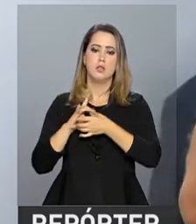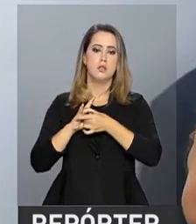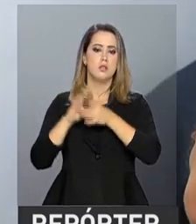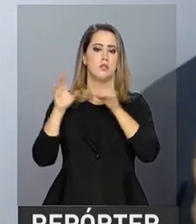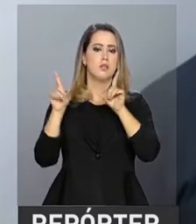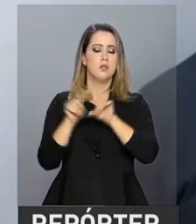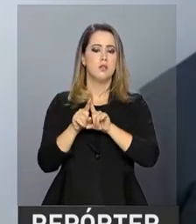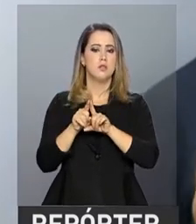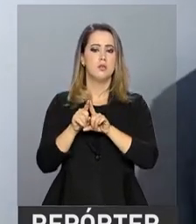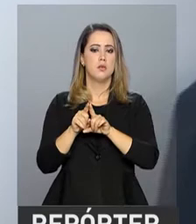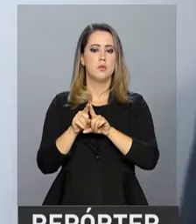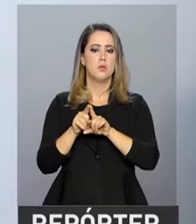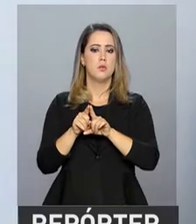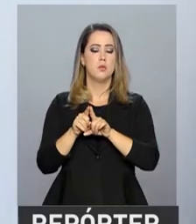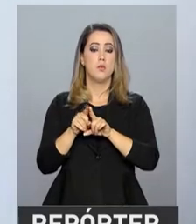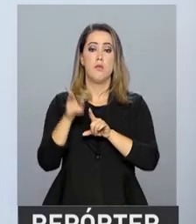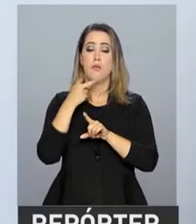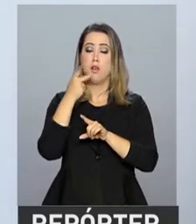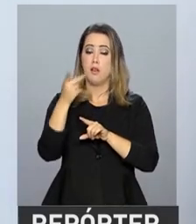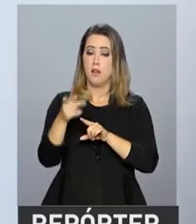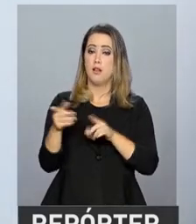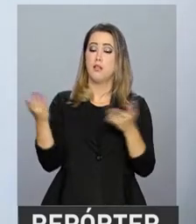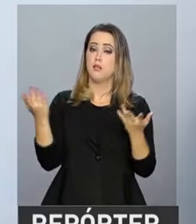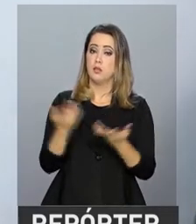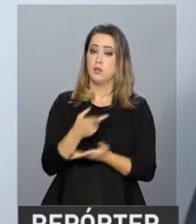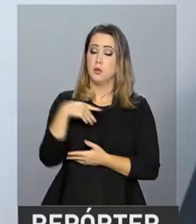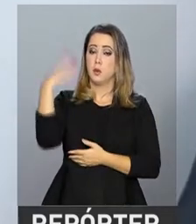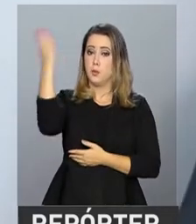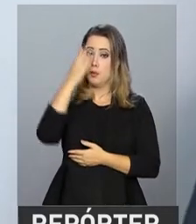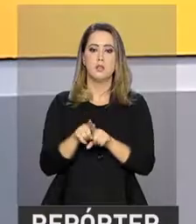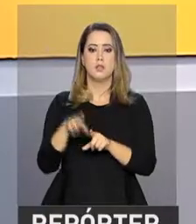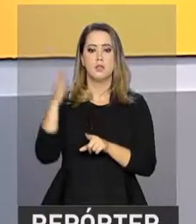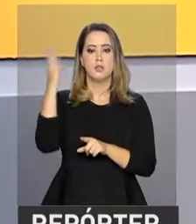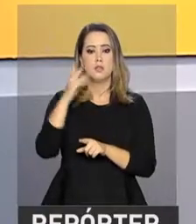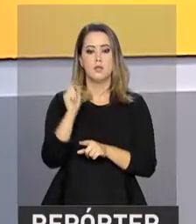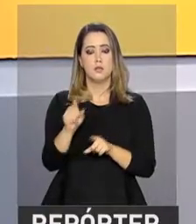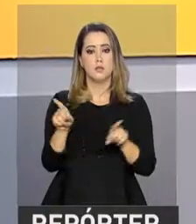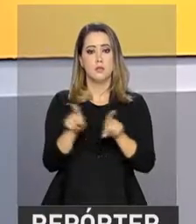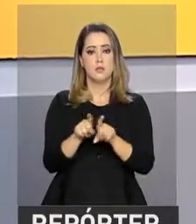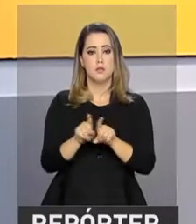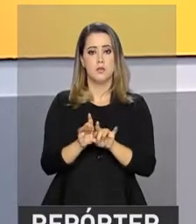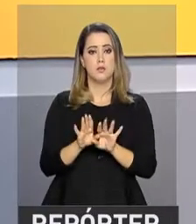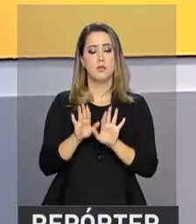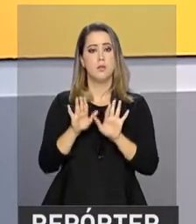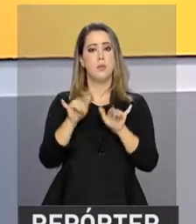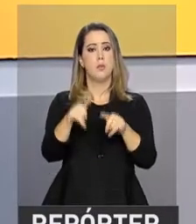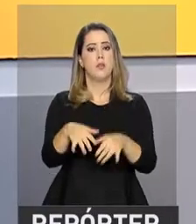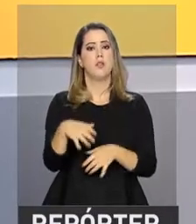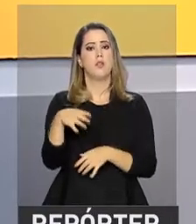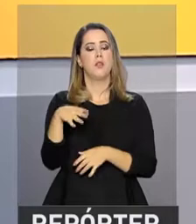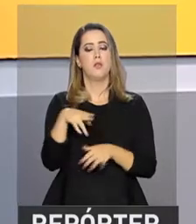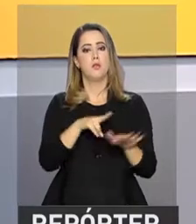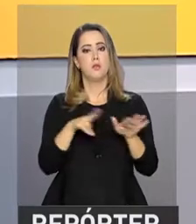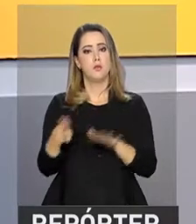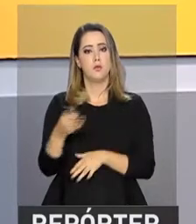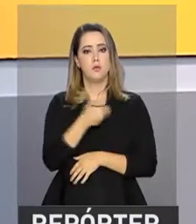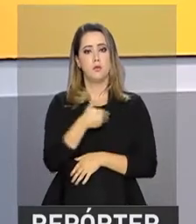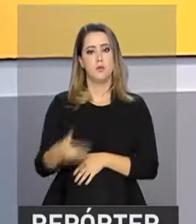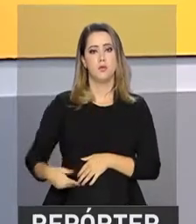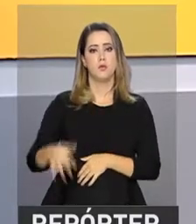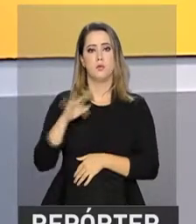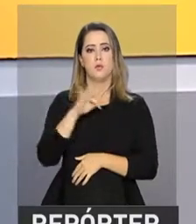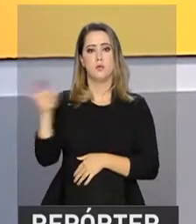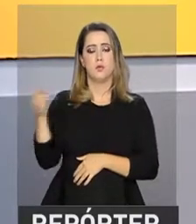maneira muito afirmativa que o Brasil voltou. Também no fim de semana, o governo federal entregou a obra